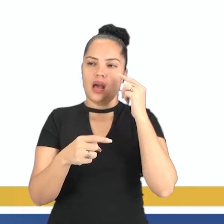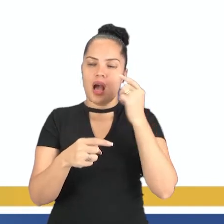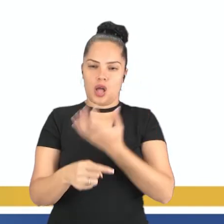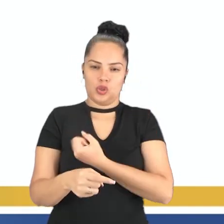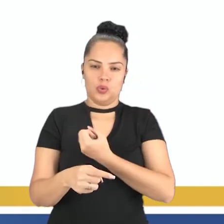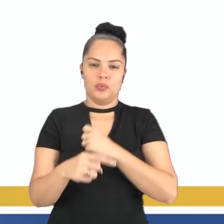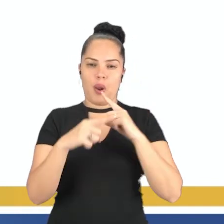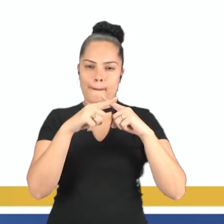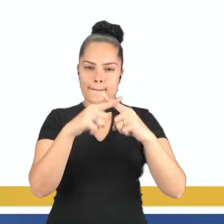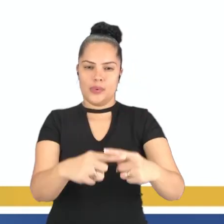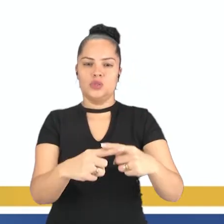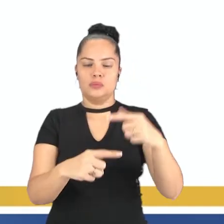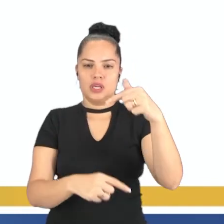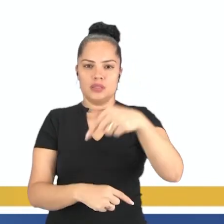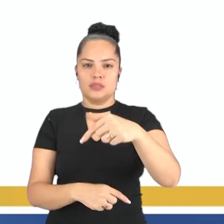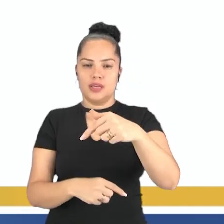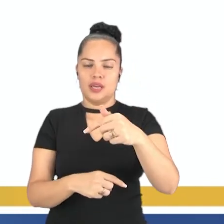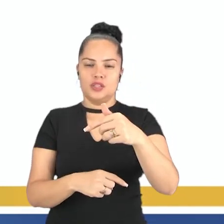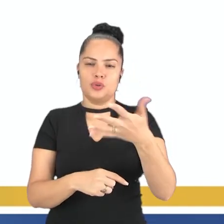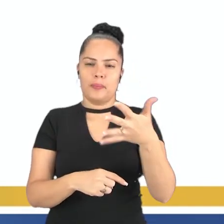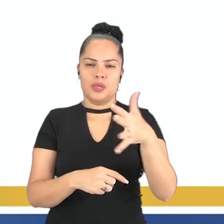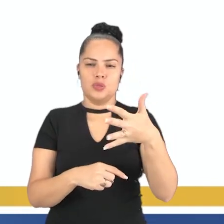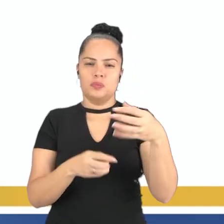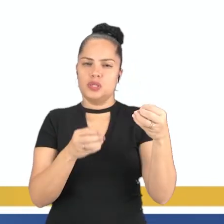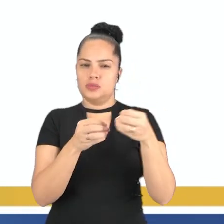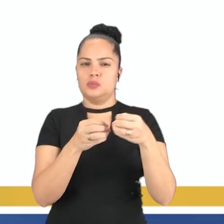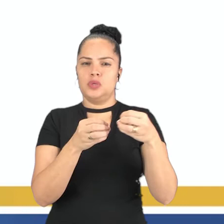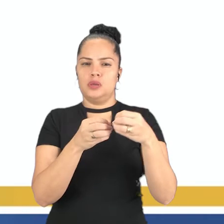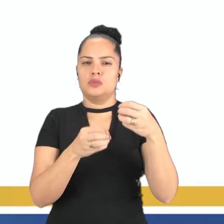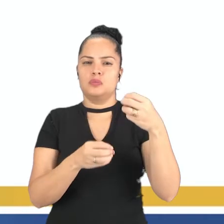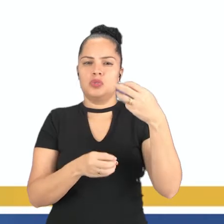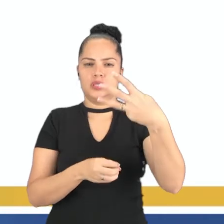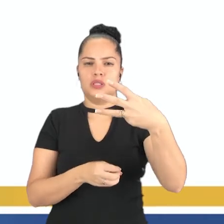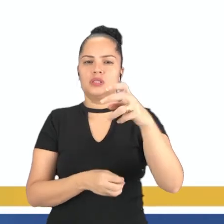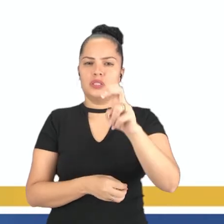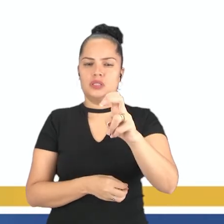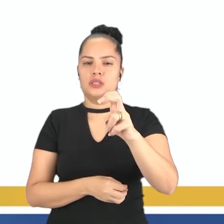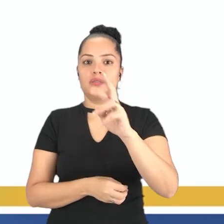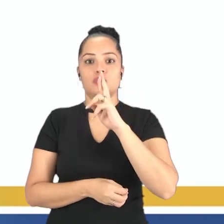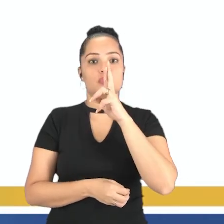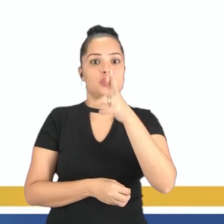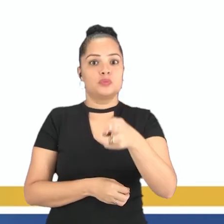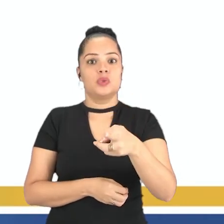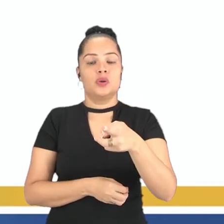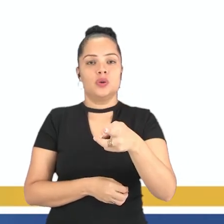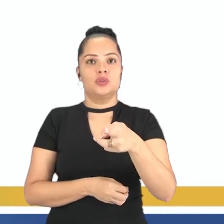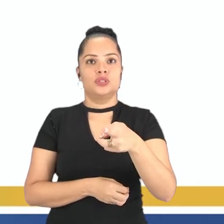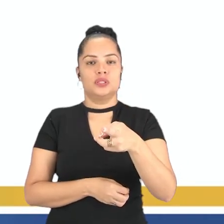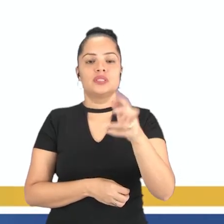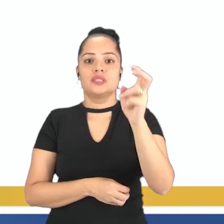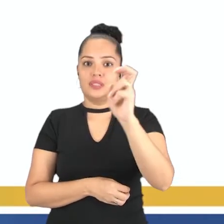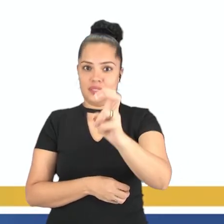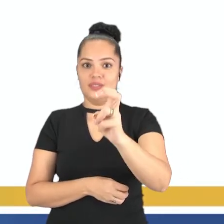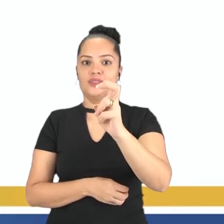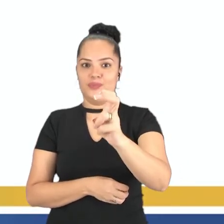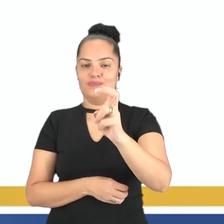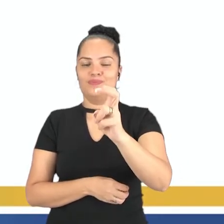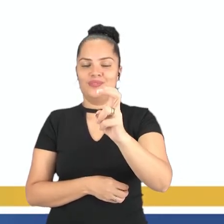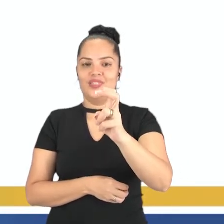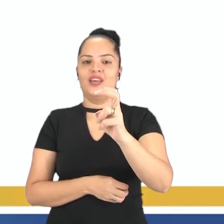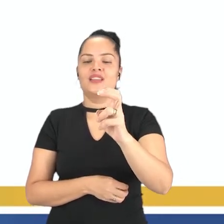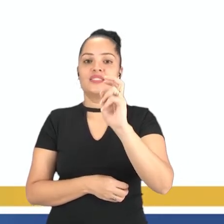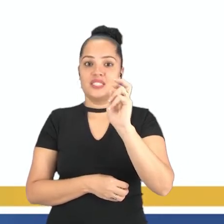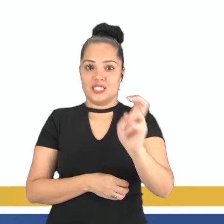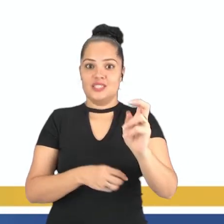por 7 é próximo ou igual a 35. Esse número é 5, né? 5